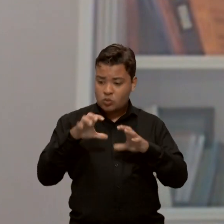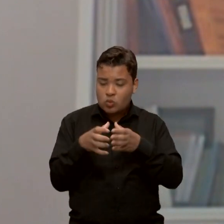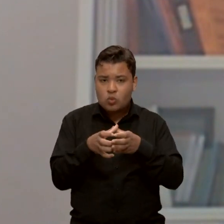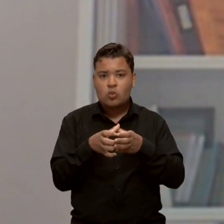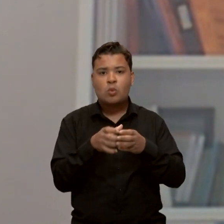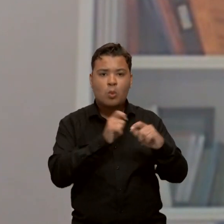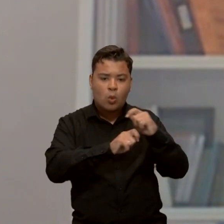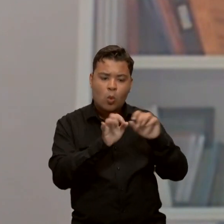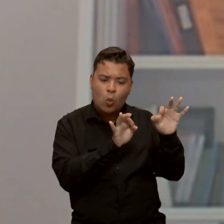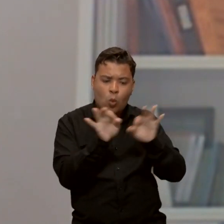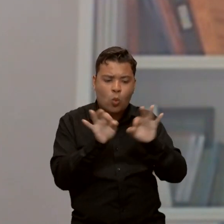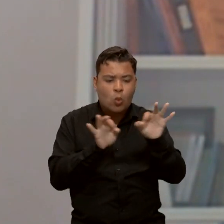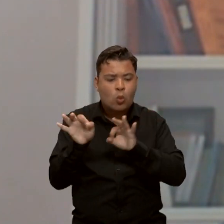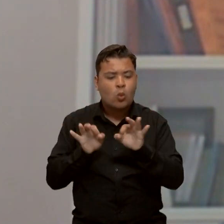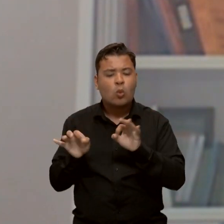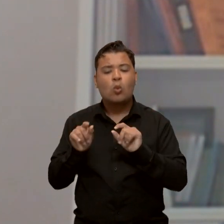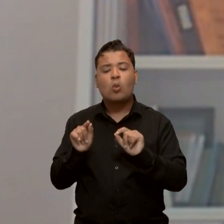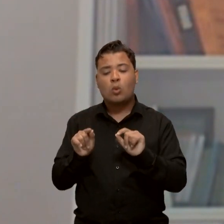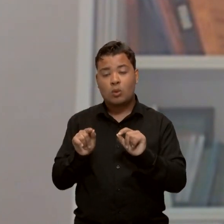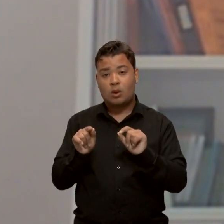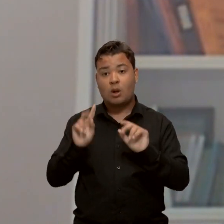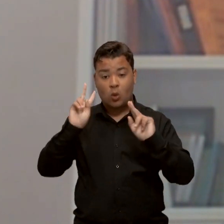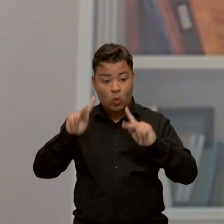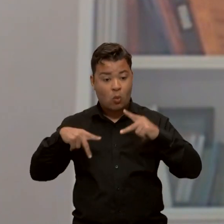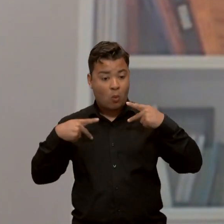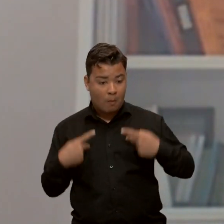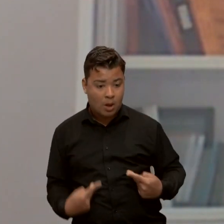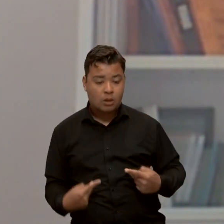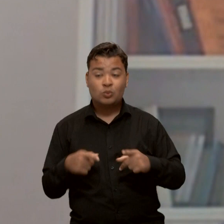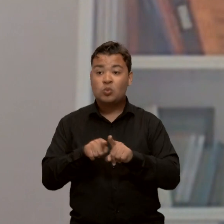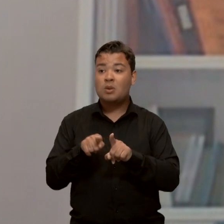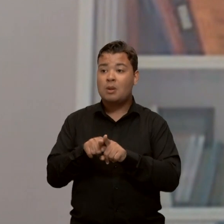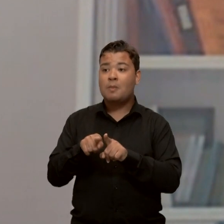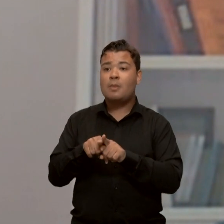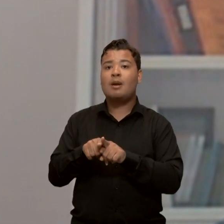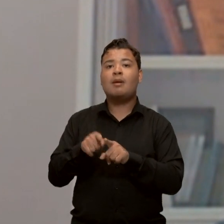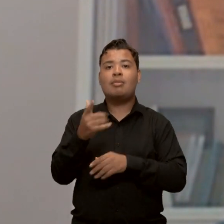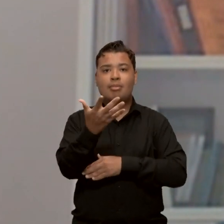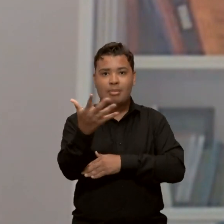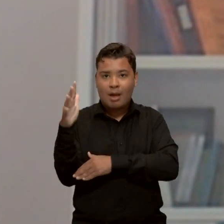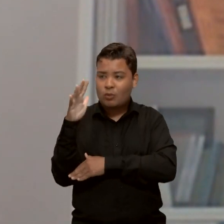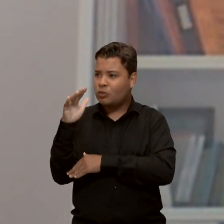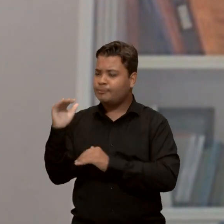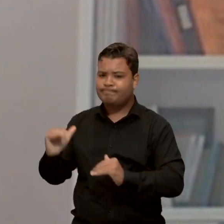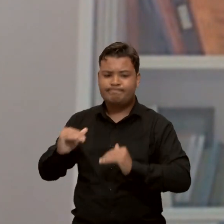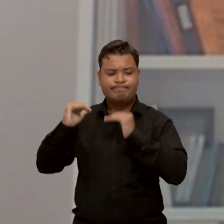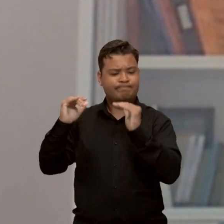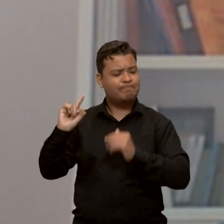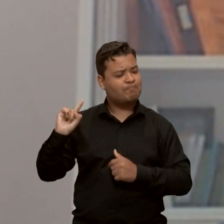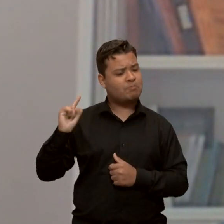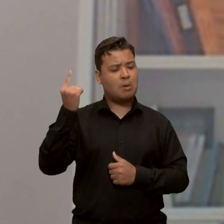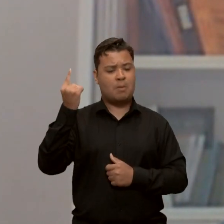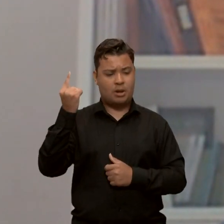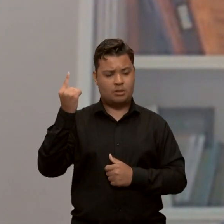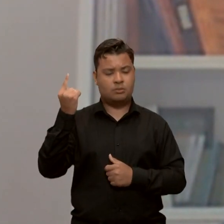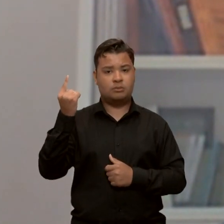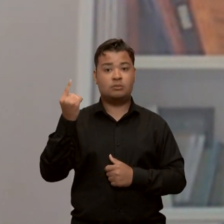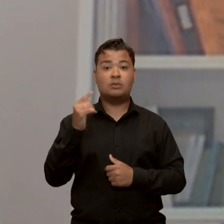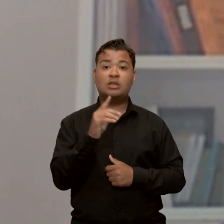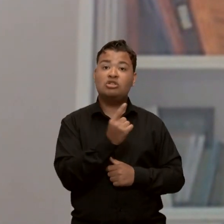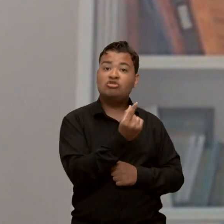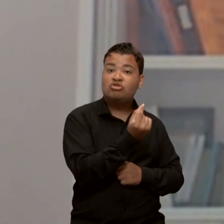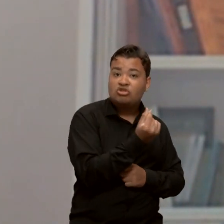coloca os seres humanos e a natureza em primeiro lugar e coloca o dinheiro, o lucro,